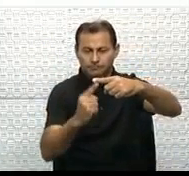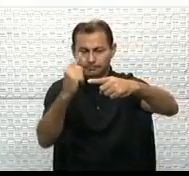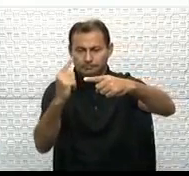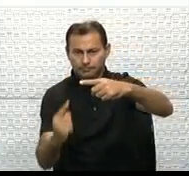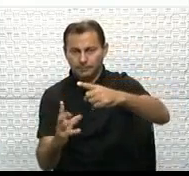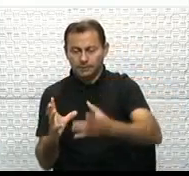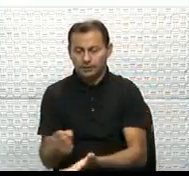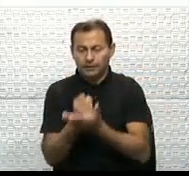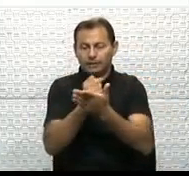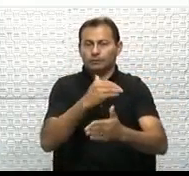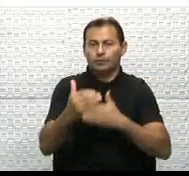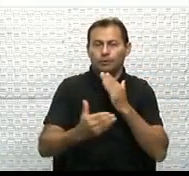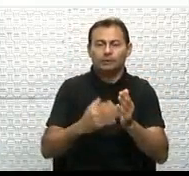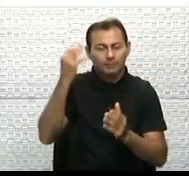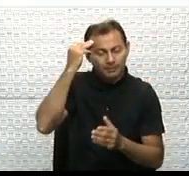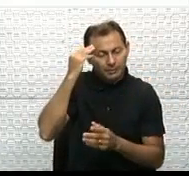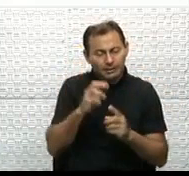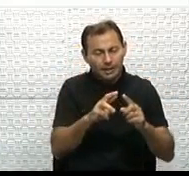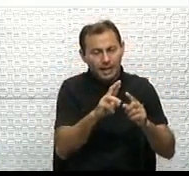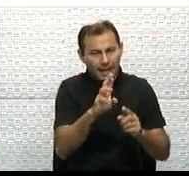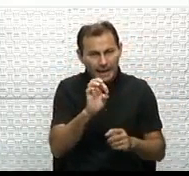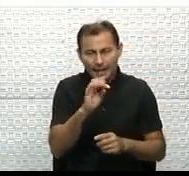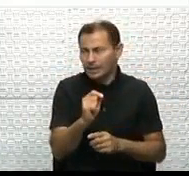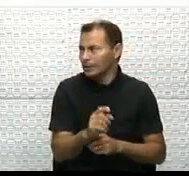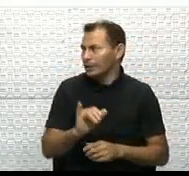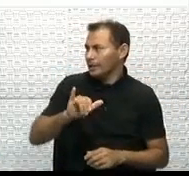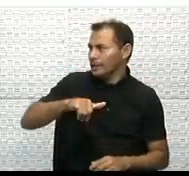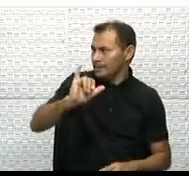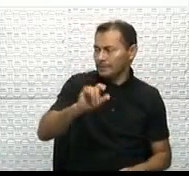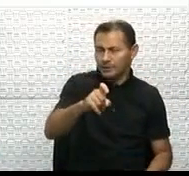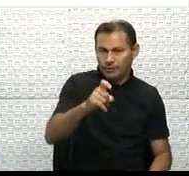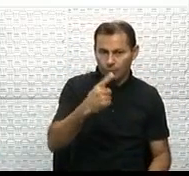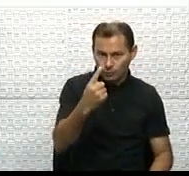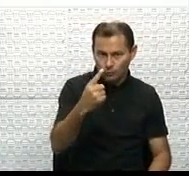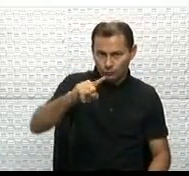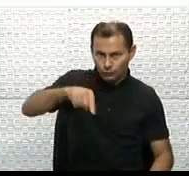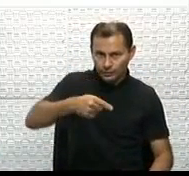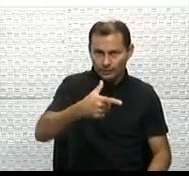E aí, teremos então que a reta de regressão é y igual a